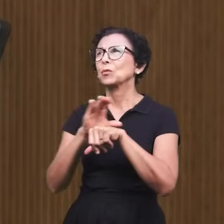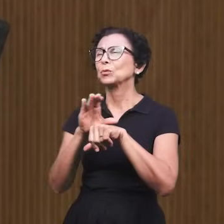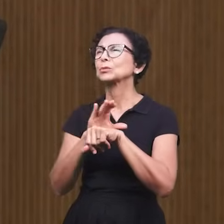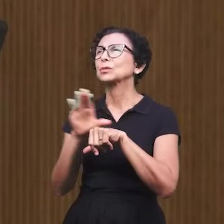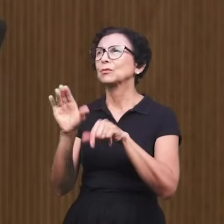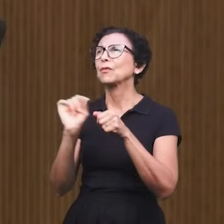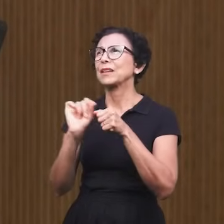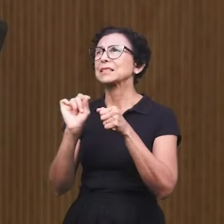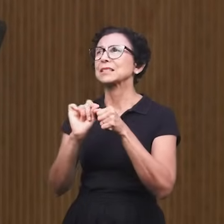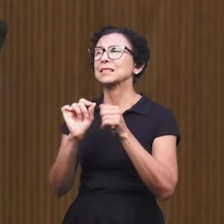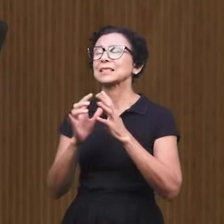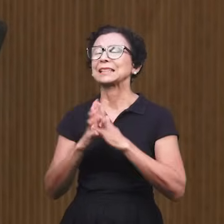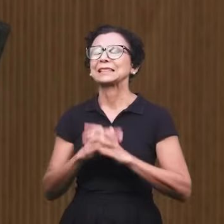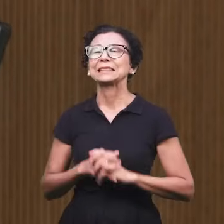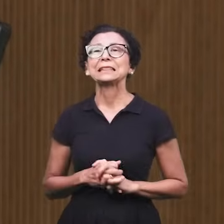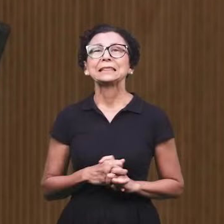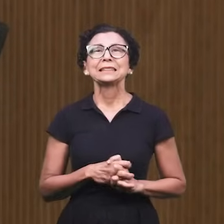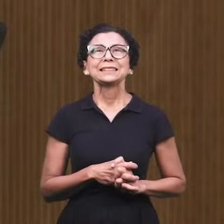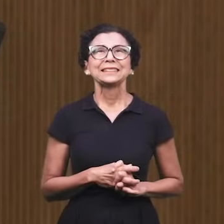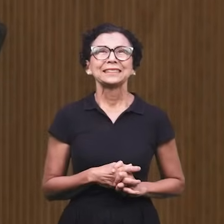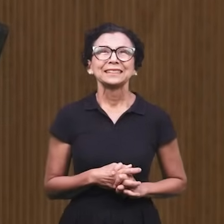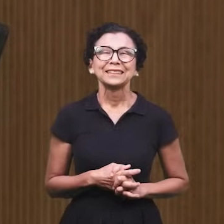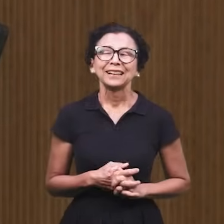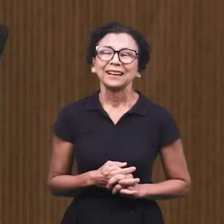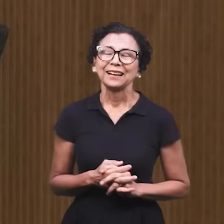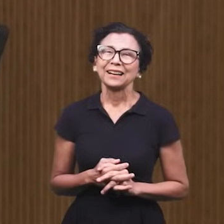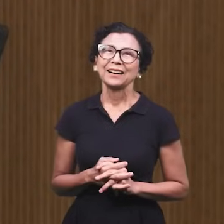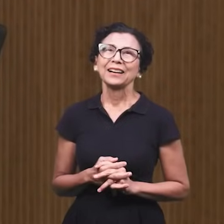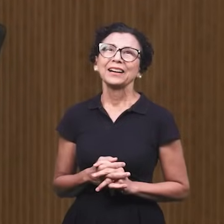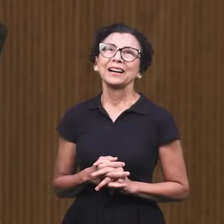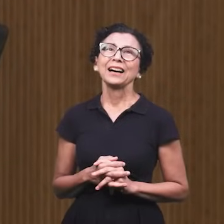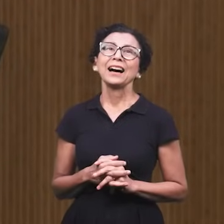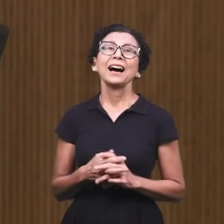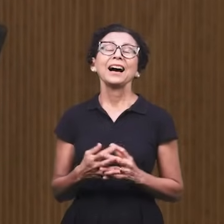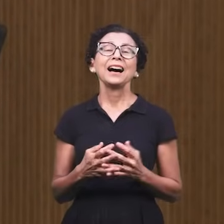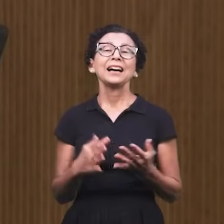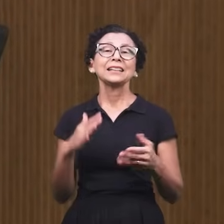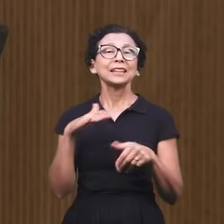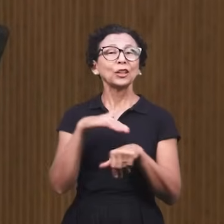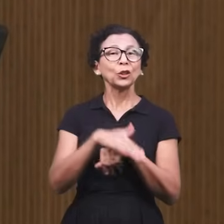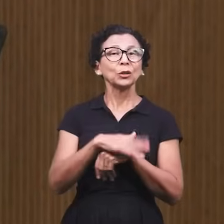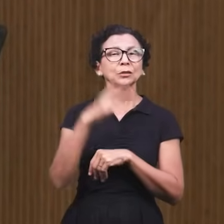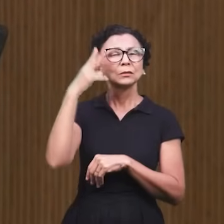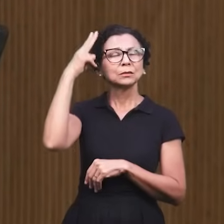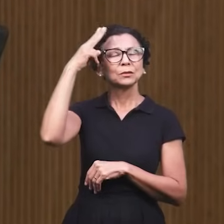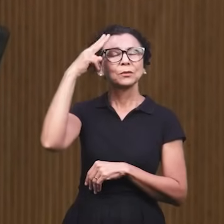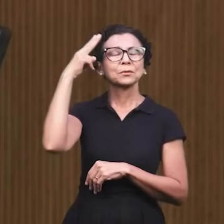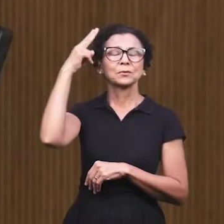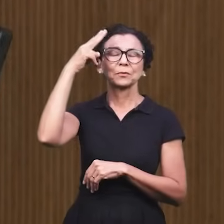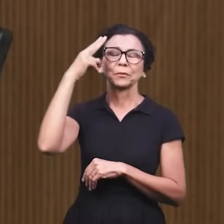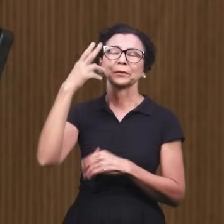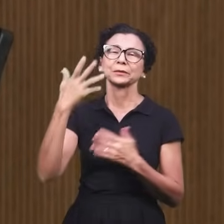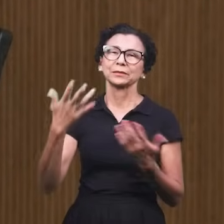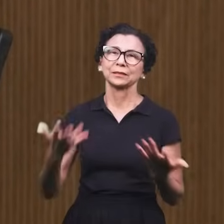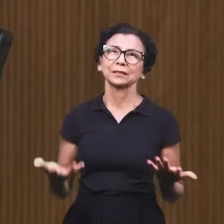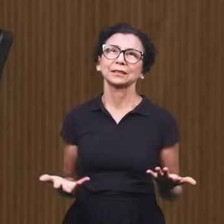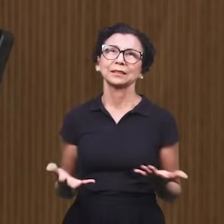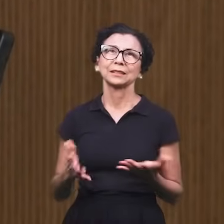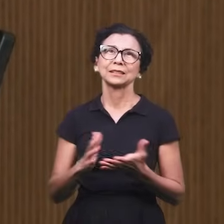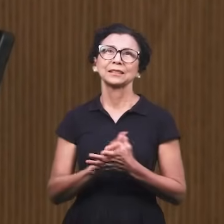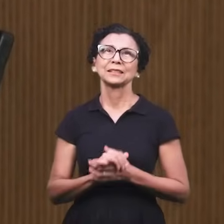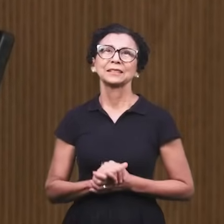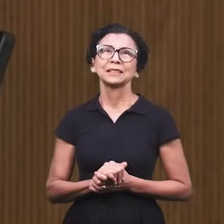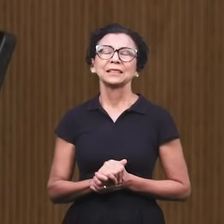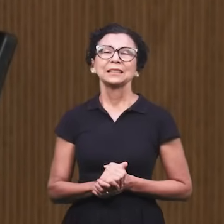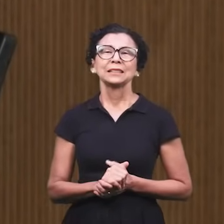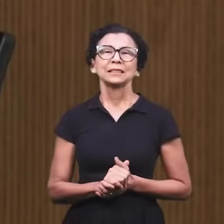ao colocar esse desejo de fazer o que o Senhor queria, eu tive um sonho naquela noite. E claro, eu apertava um botão